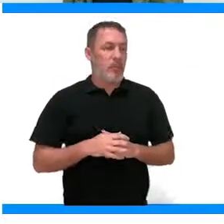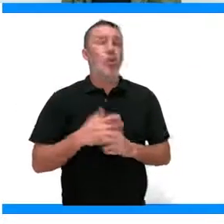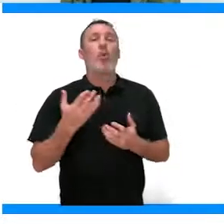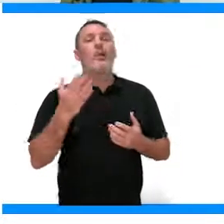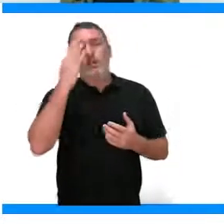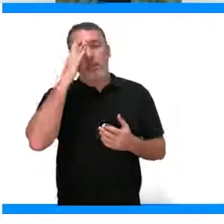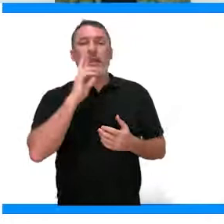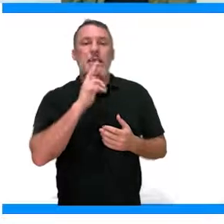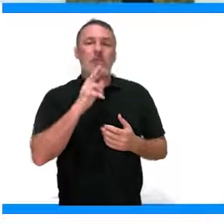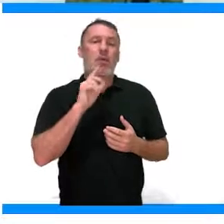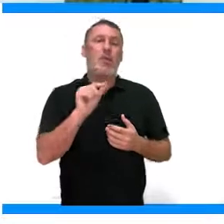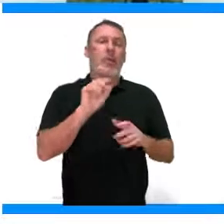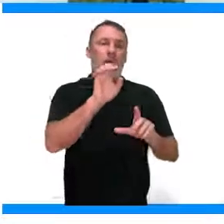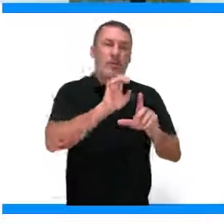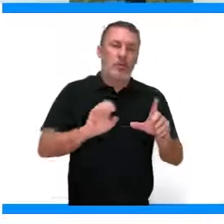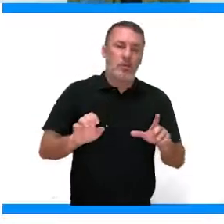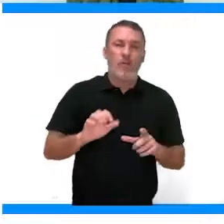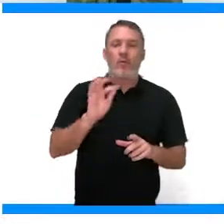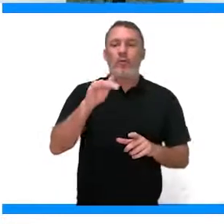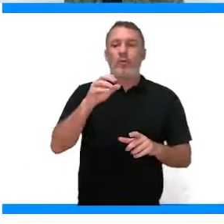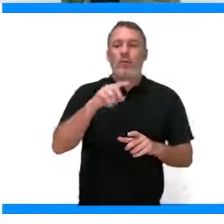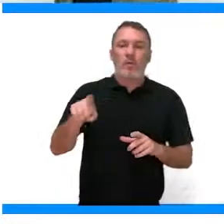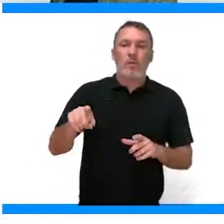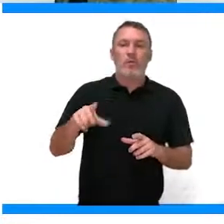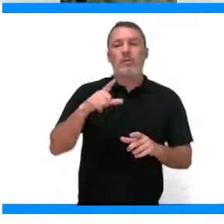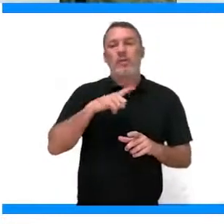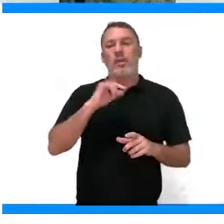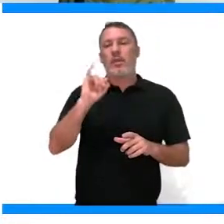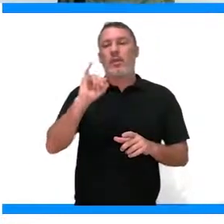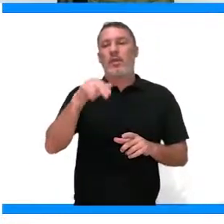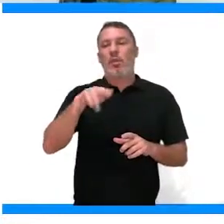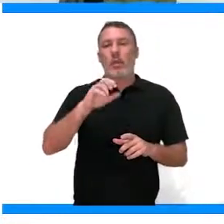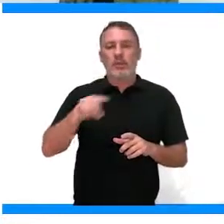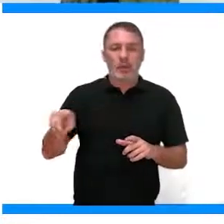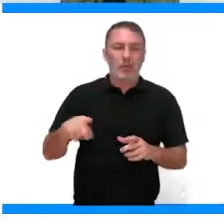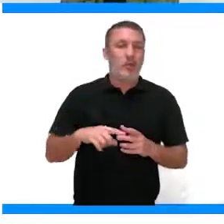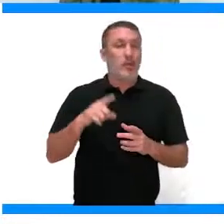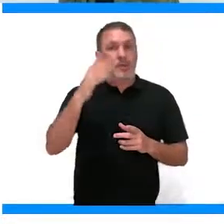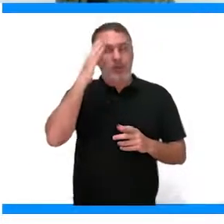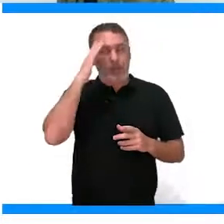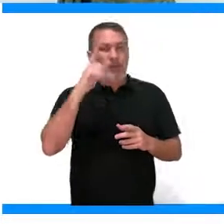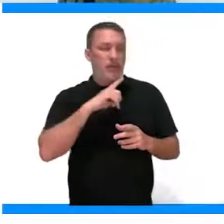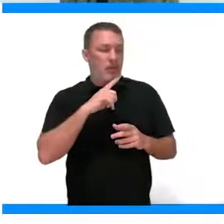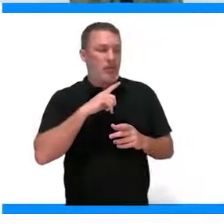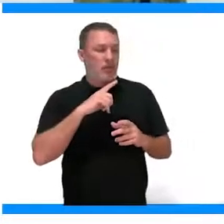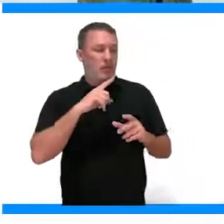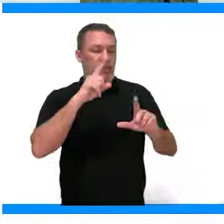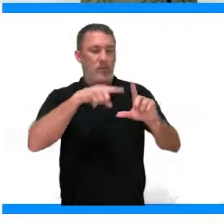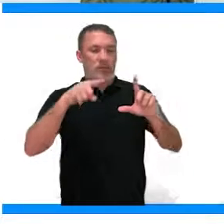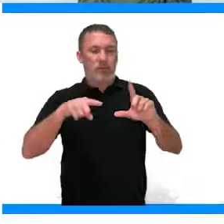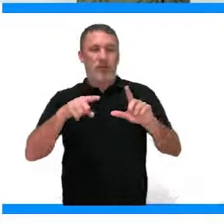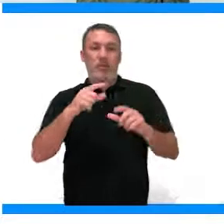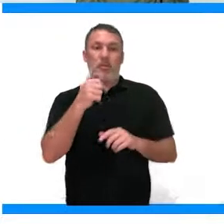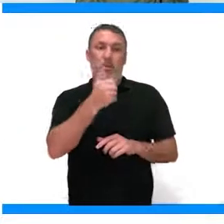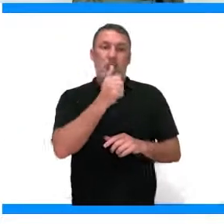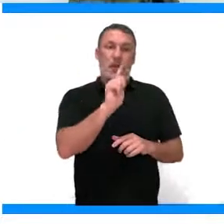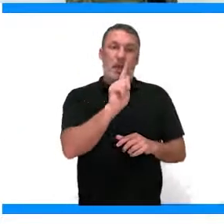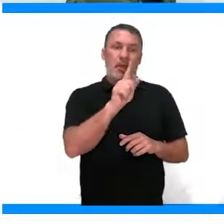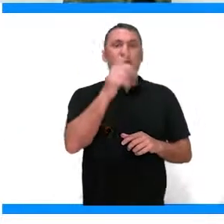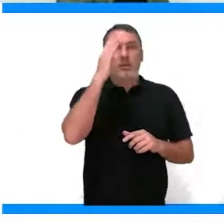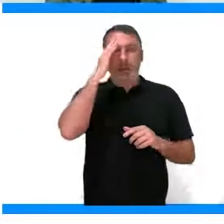Você vai ter que saber as equações, as funções, as inequações. Você tem que saber que o gráfico da função do primeiro grau é